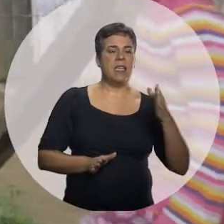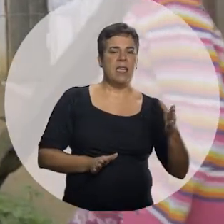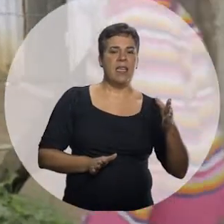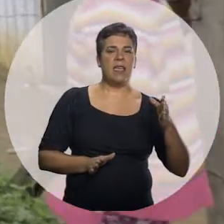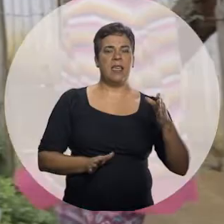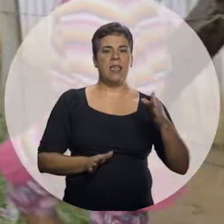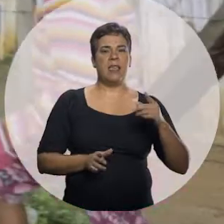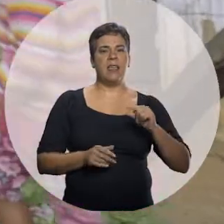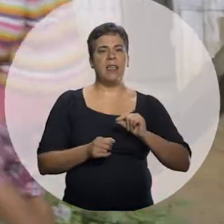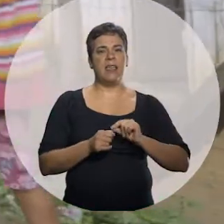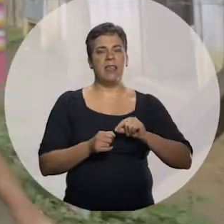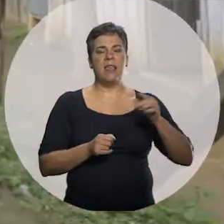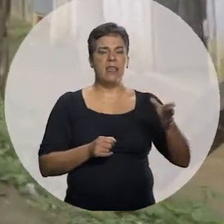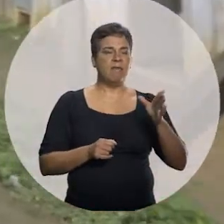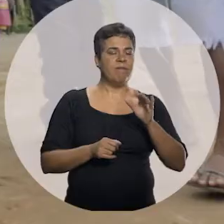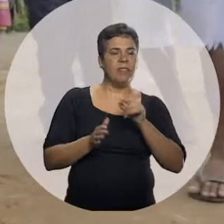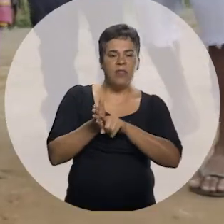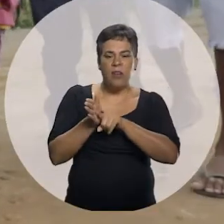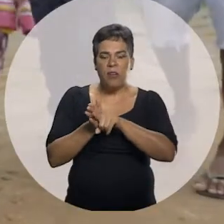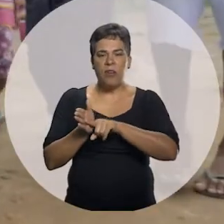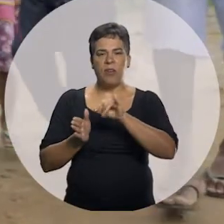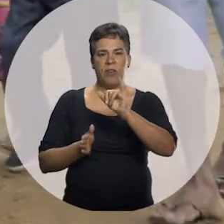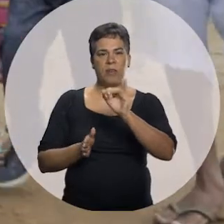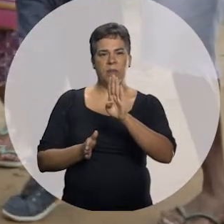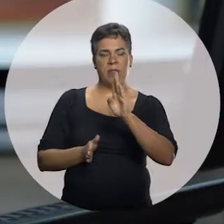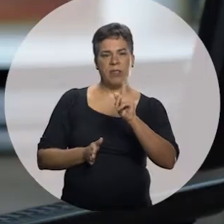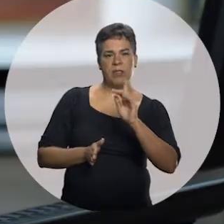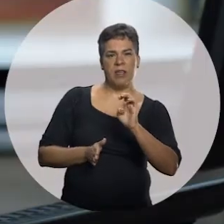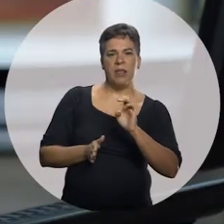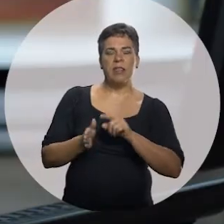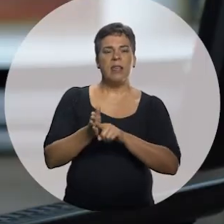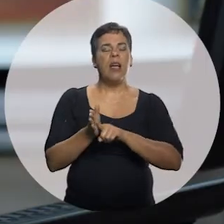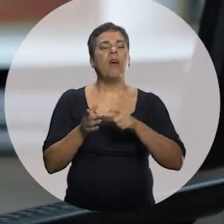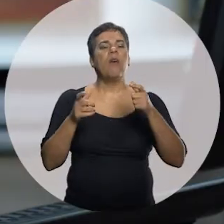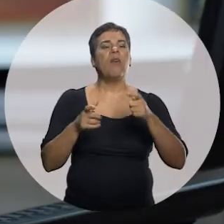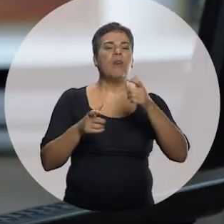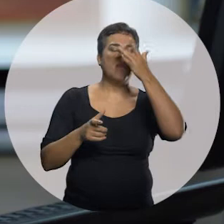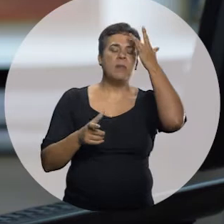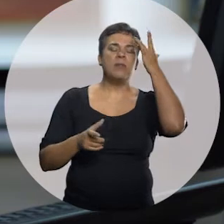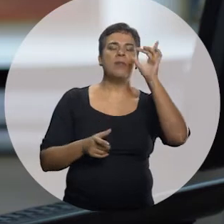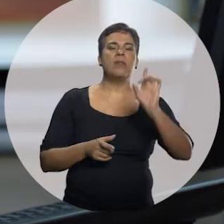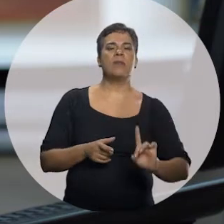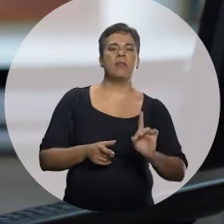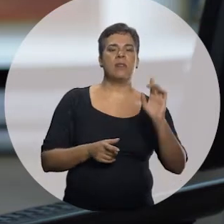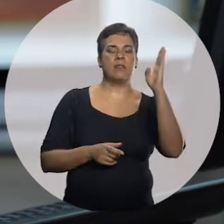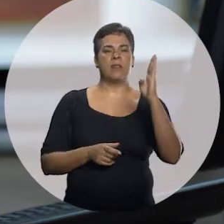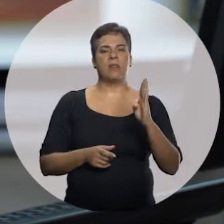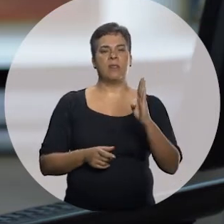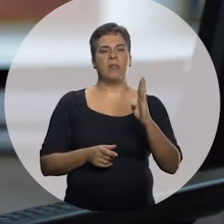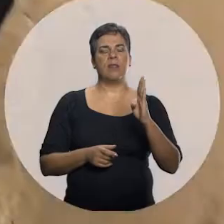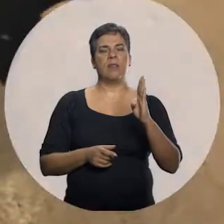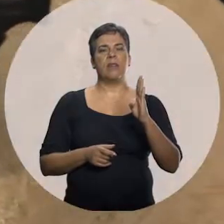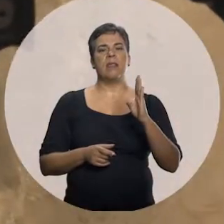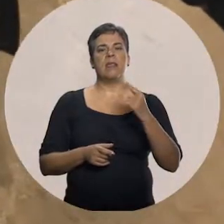incubadora. Quando você olha para o censo do IBGE e você faz um mapeamento de onde é que estão as pessoas com deficiência no Brasil,